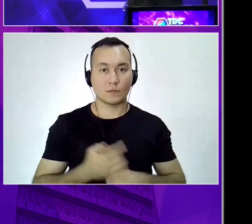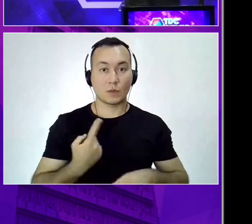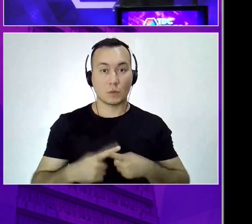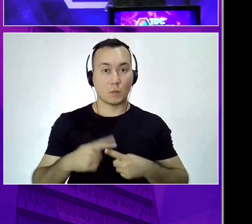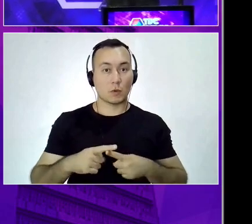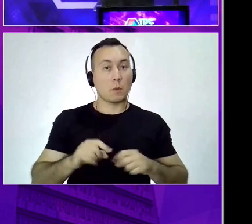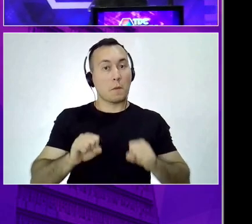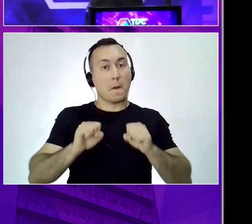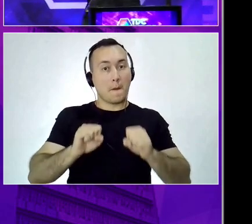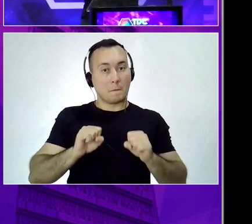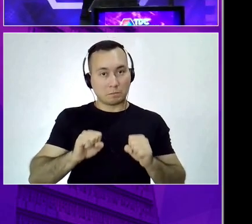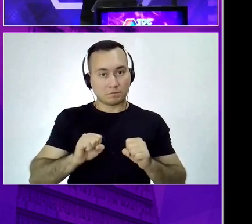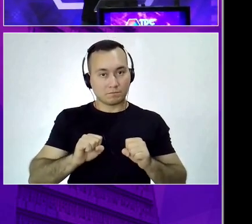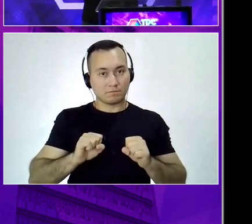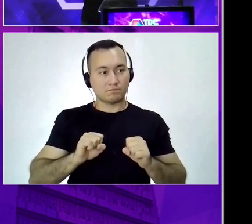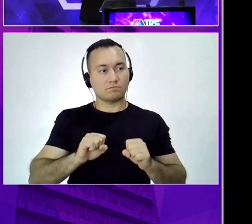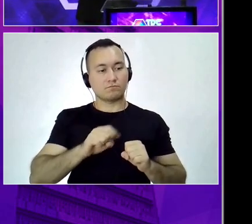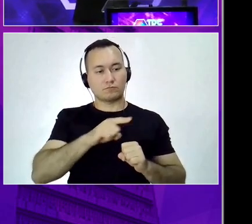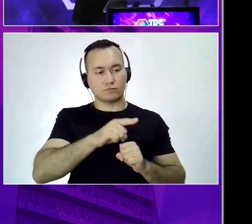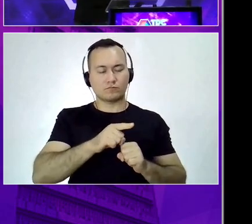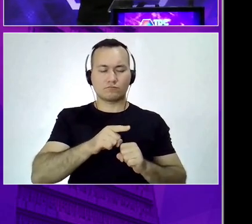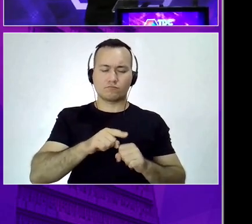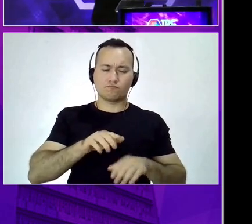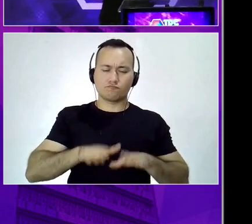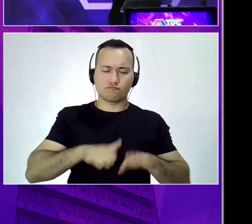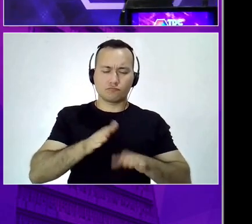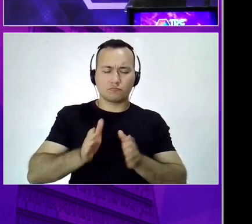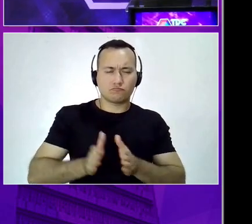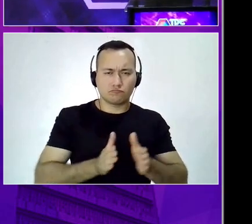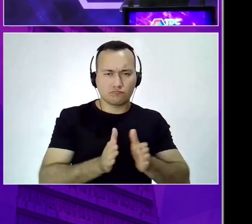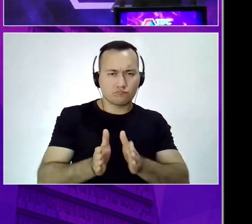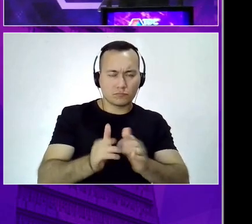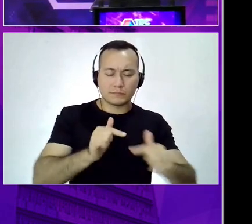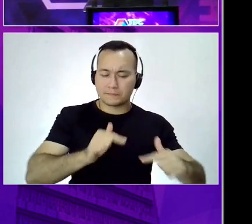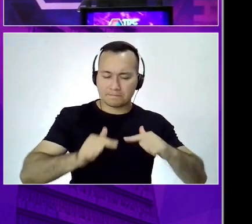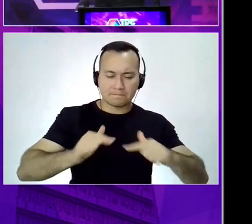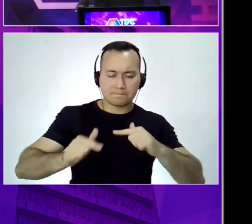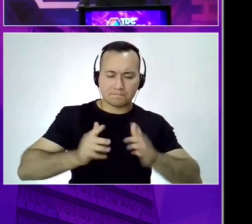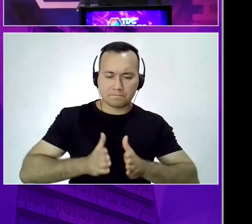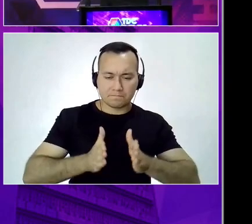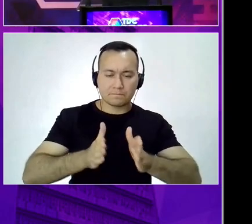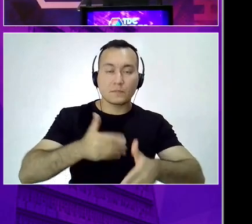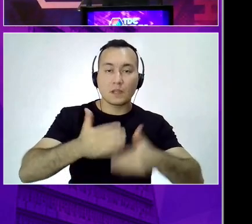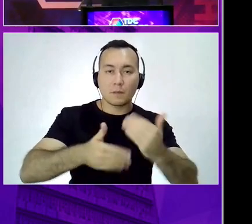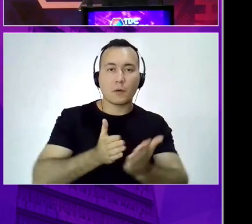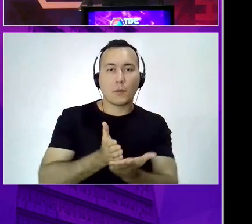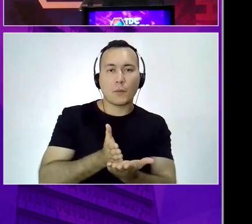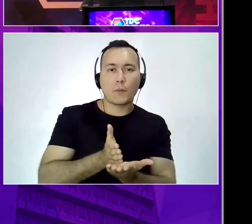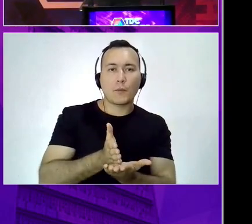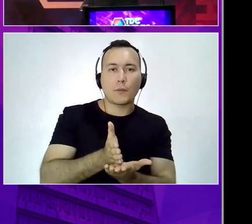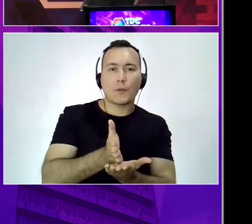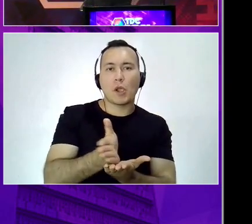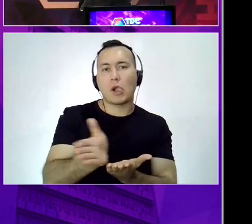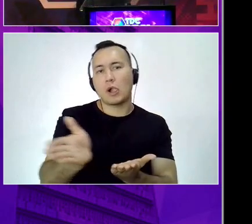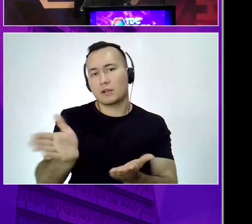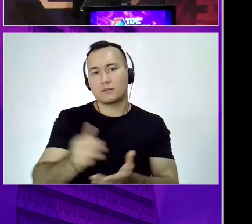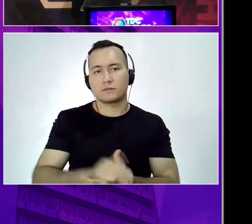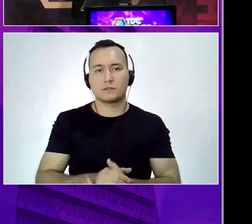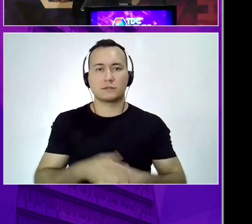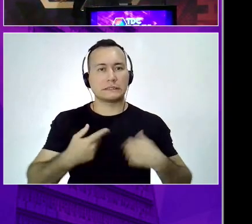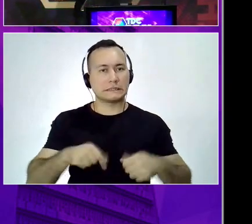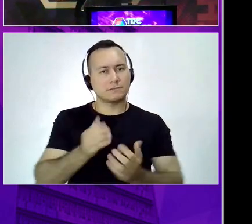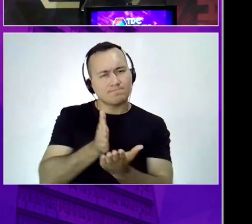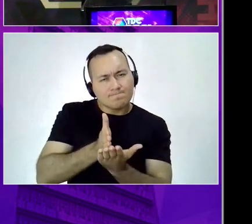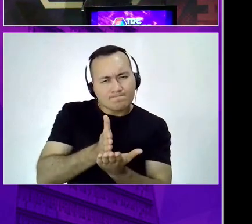marca reuniões ali com eles para setar esses objetivos ali e redirecionar a pessoa. É bem interessante, pequenininho,